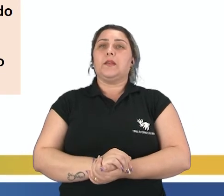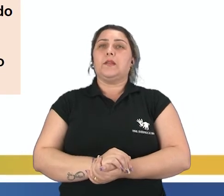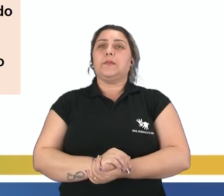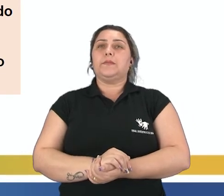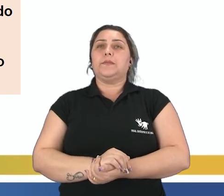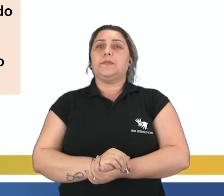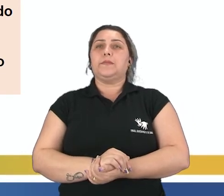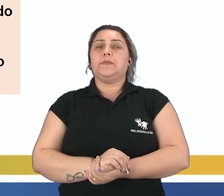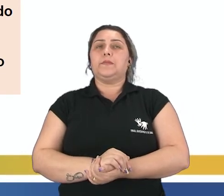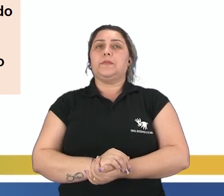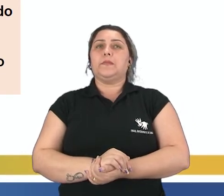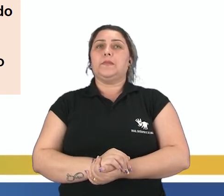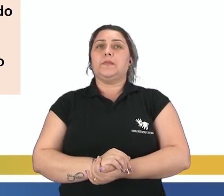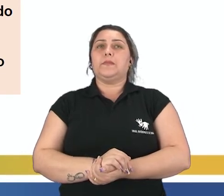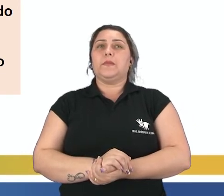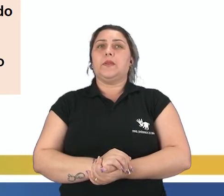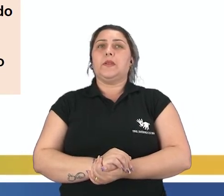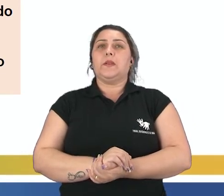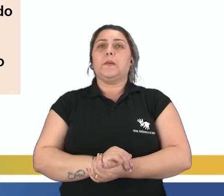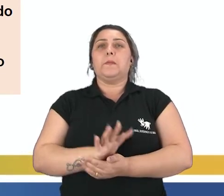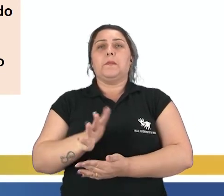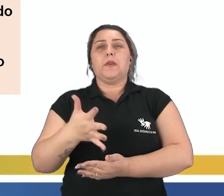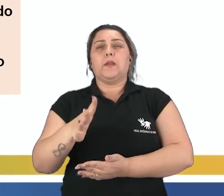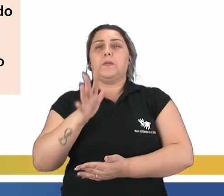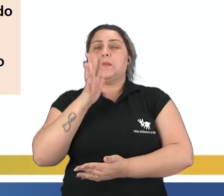digamos assim, que ele vai durar